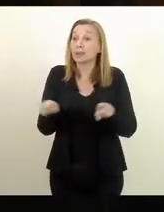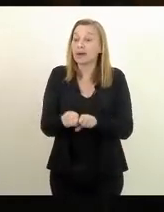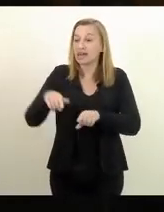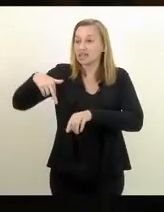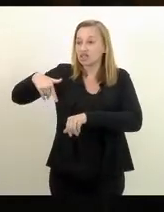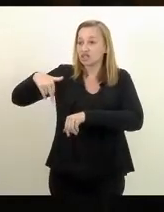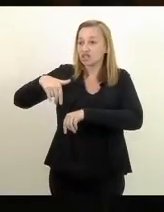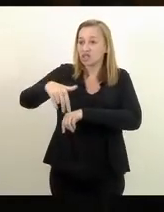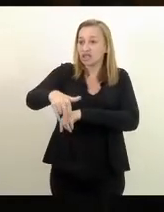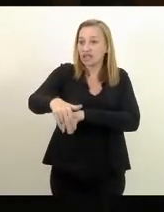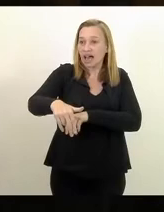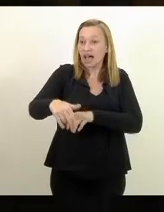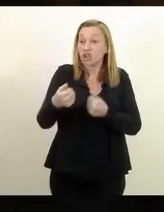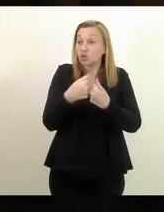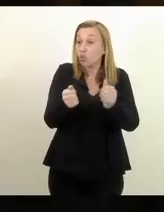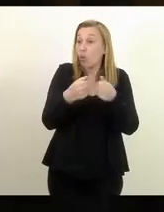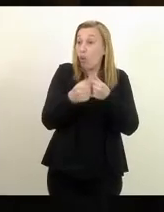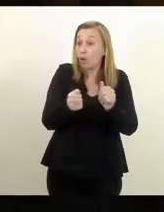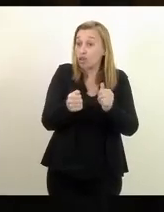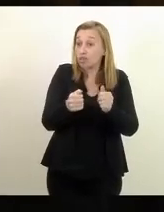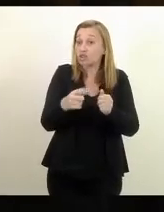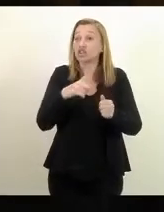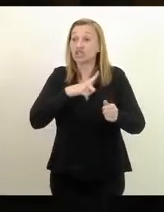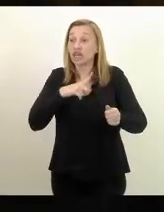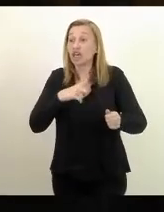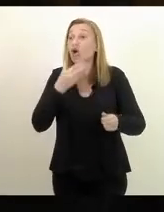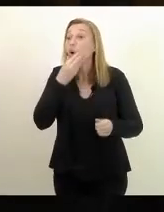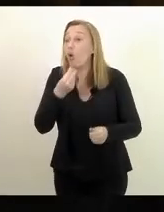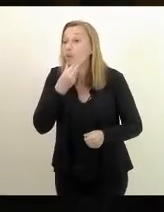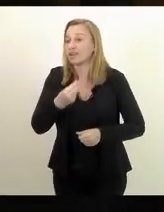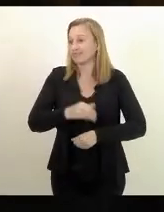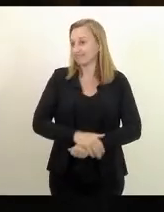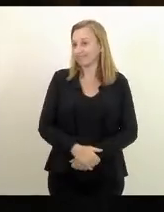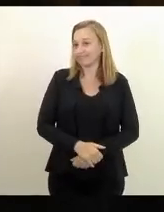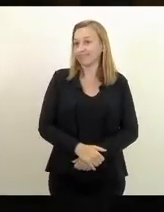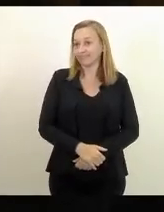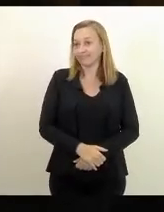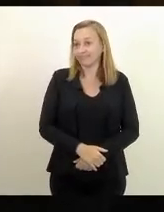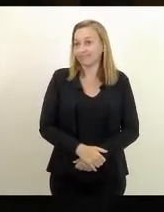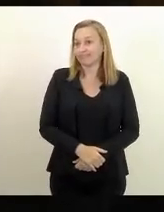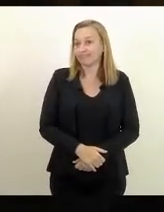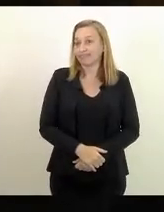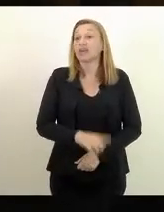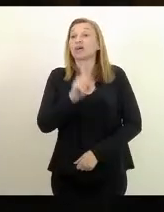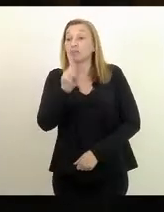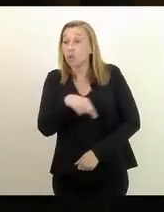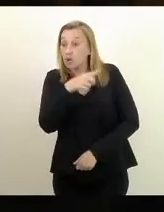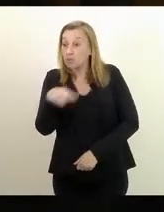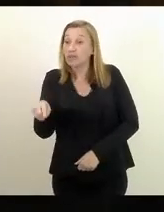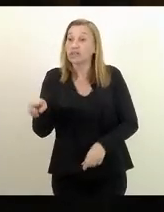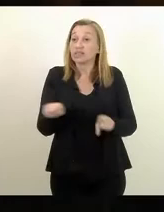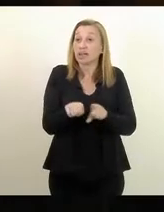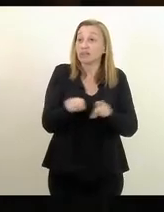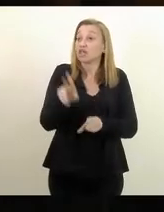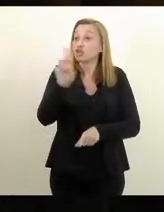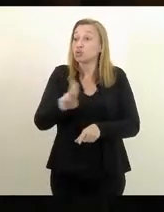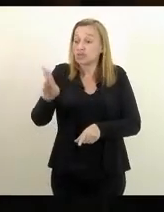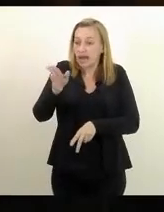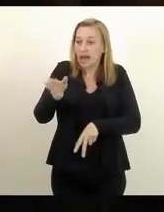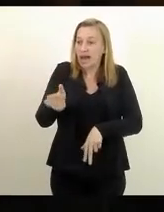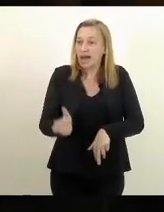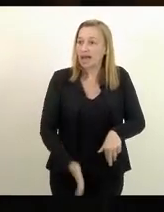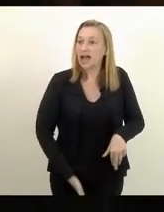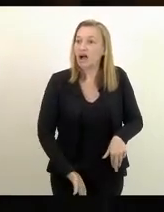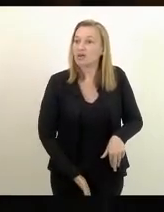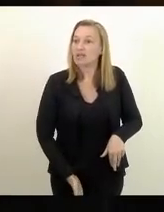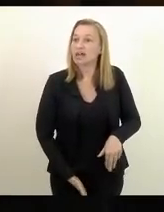no mesmo ônibus onde tenham homens elas são proibidas de usar calças mesmo